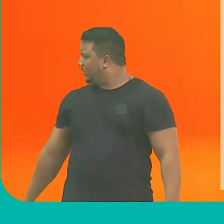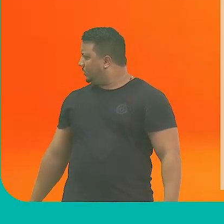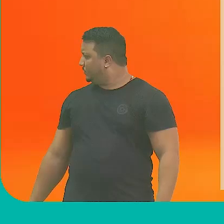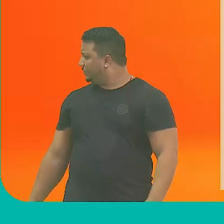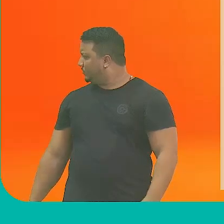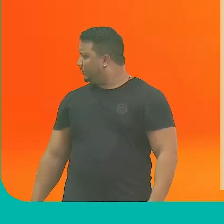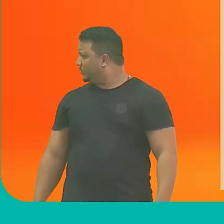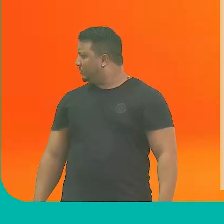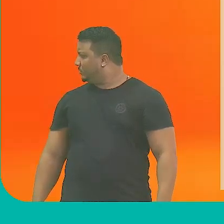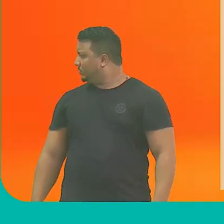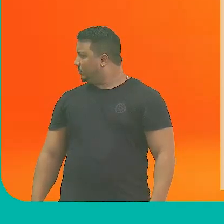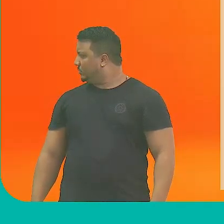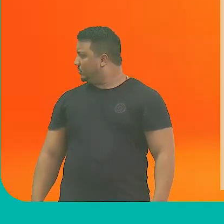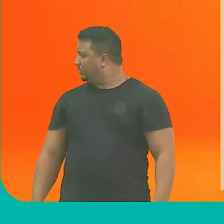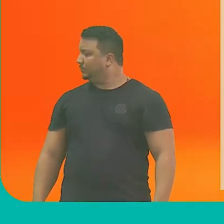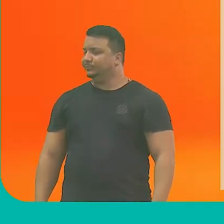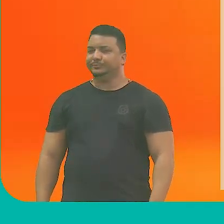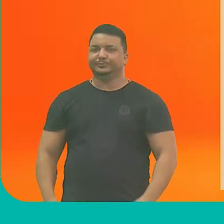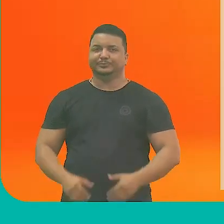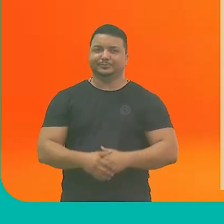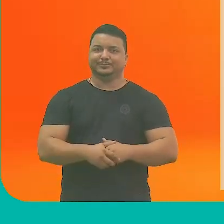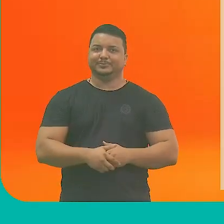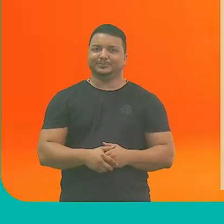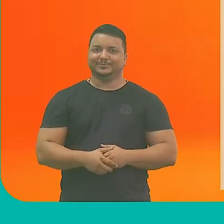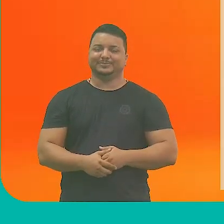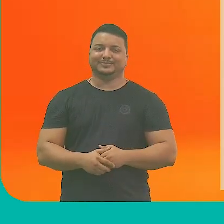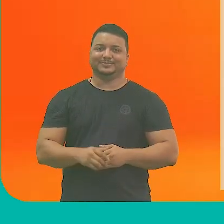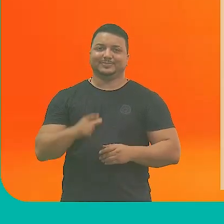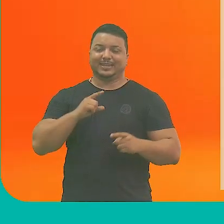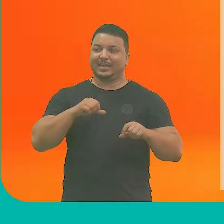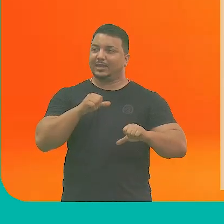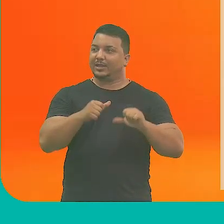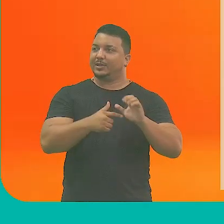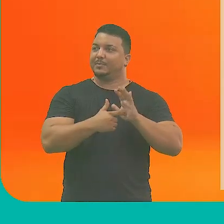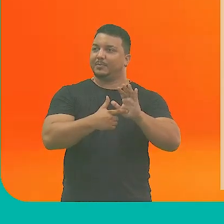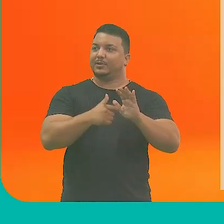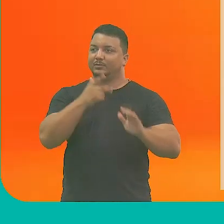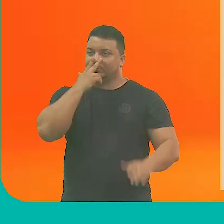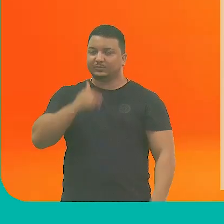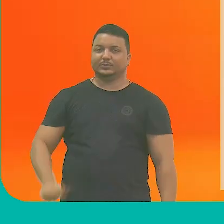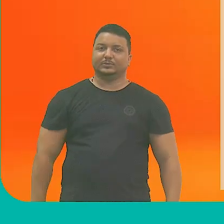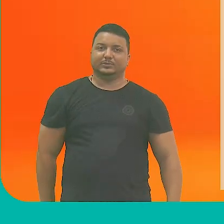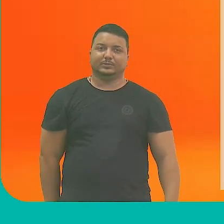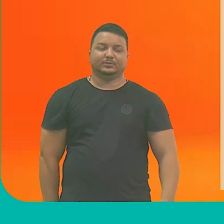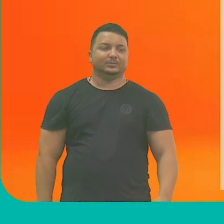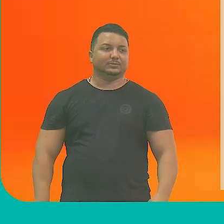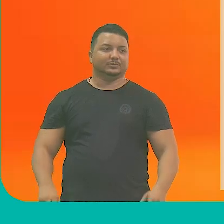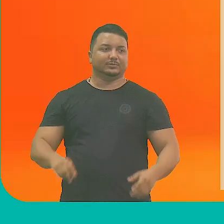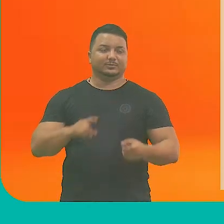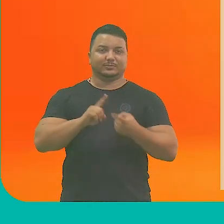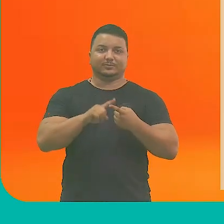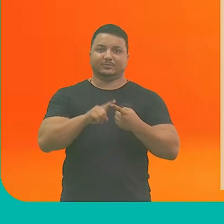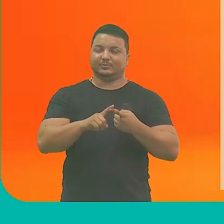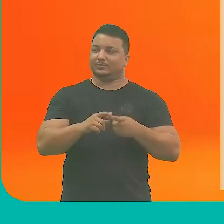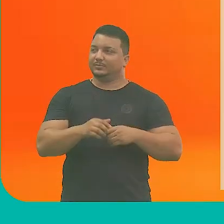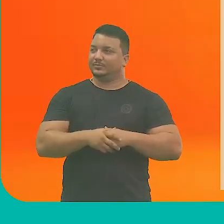habilidade que é mais fácil, que ela vai se mostrar como sendo fácil na sua resolução.